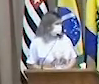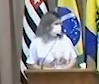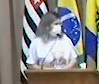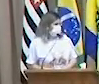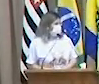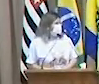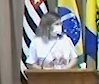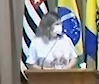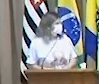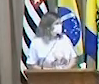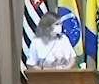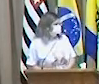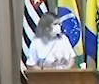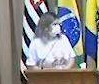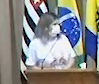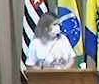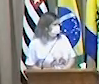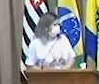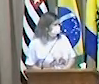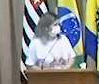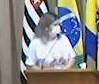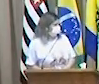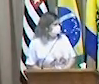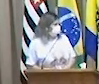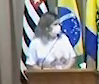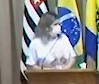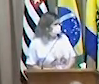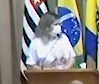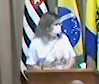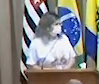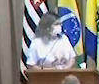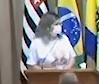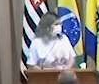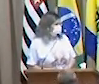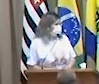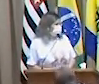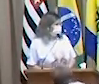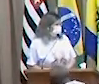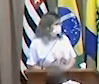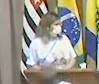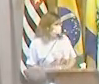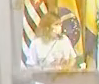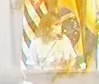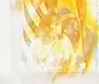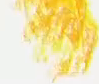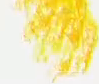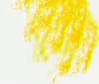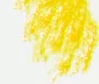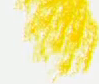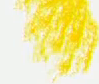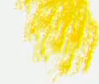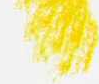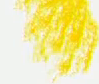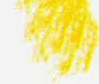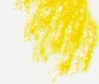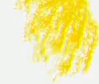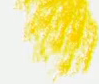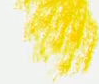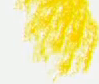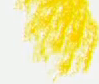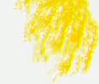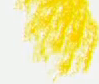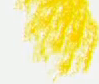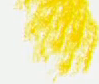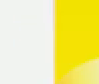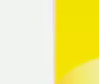da importância do trabalho de vocês, agradecer. Acho que em todas as cidades também devem estar fazendo, né, no nosso